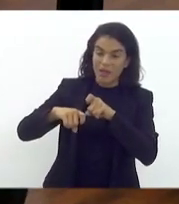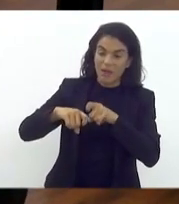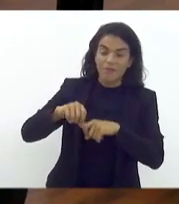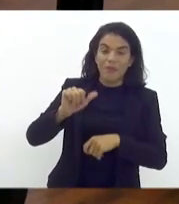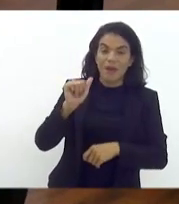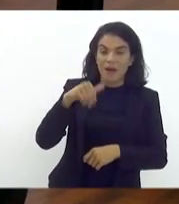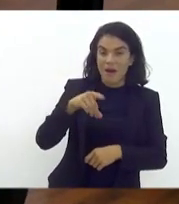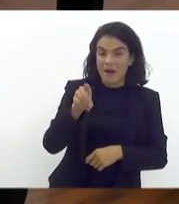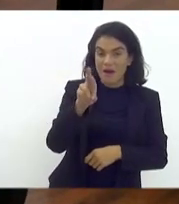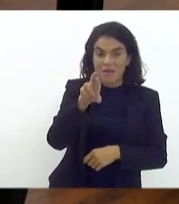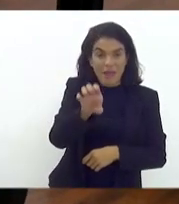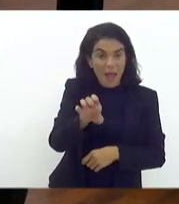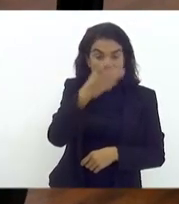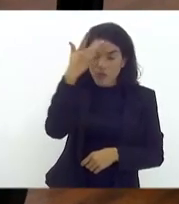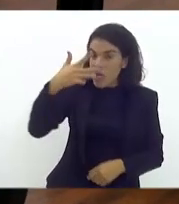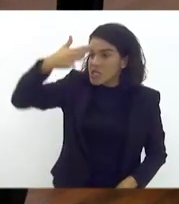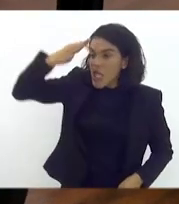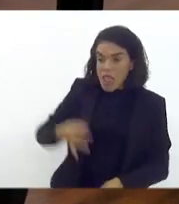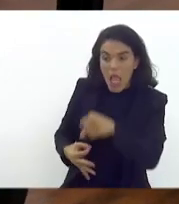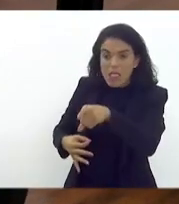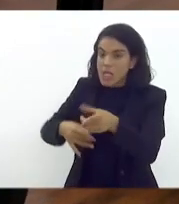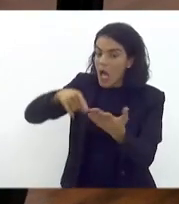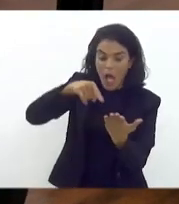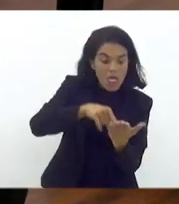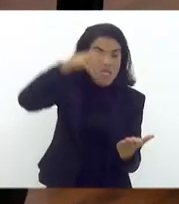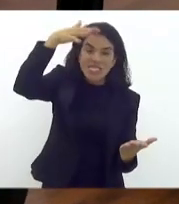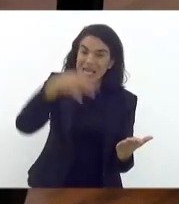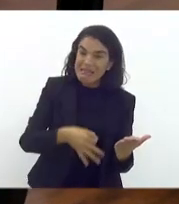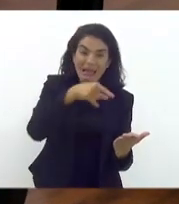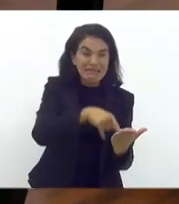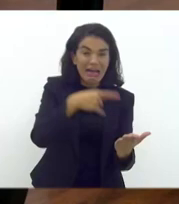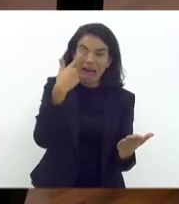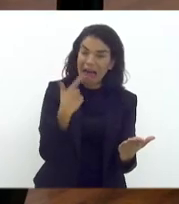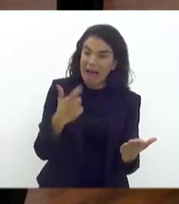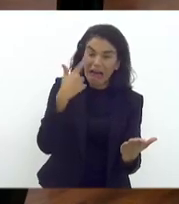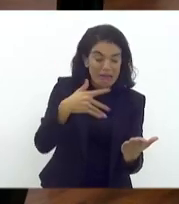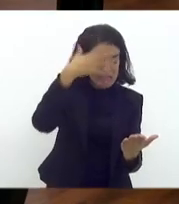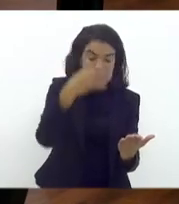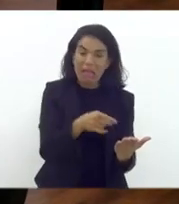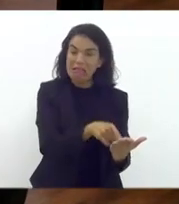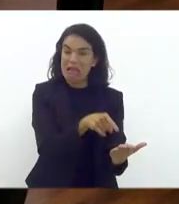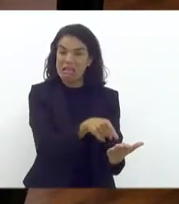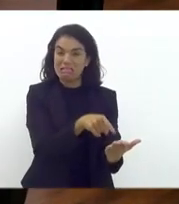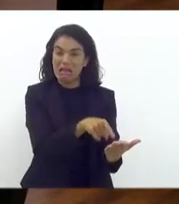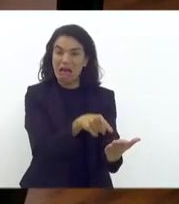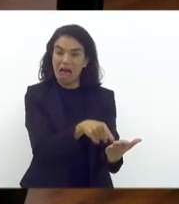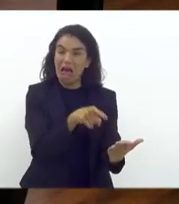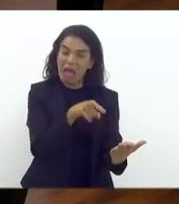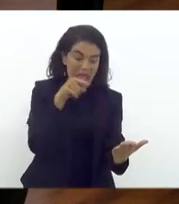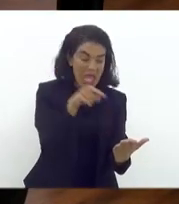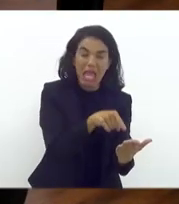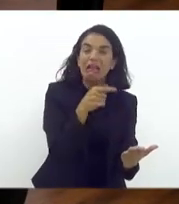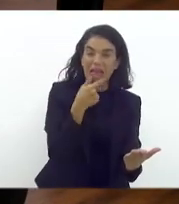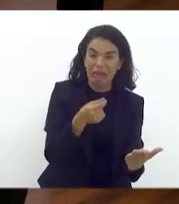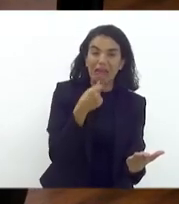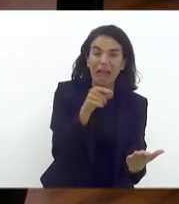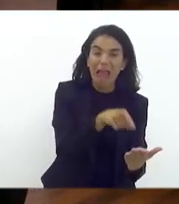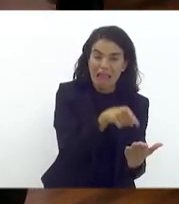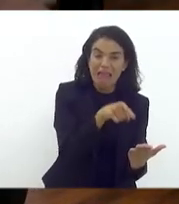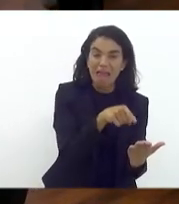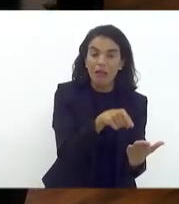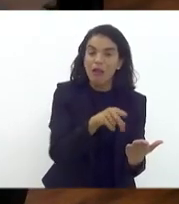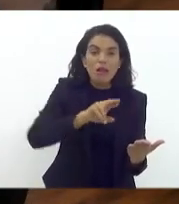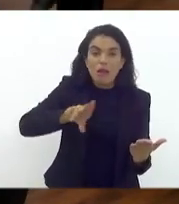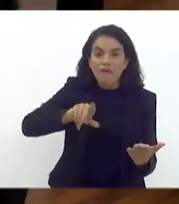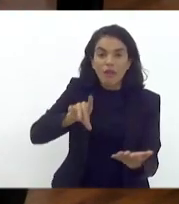certeza absolutos choram quando vem a pessoa não é assim acho porque é um